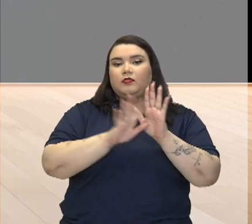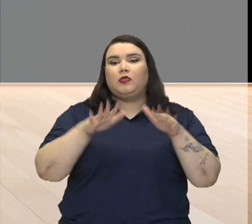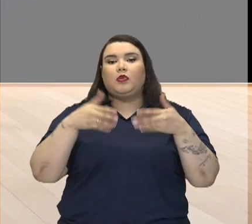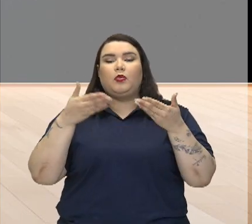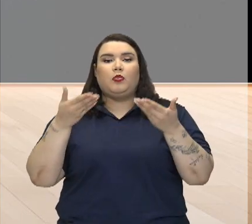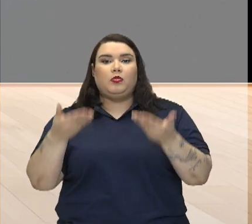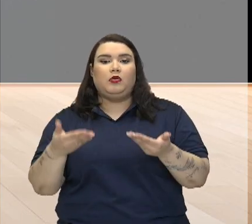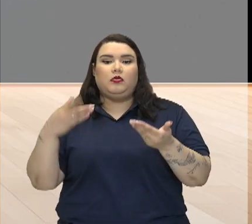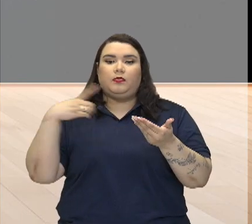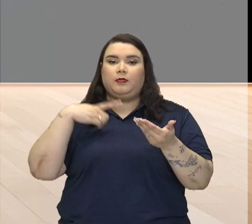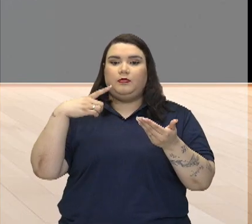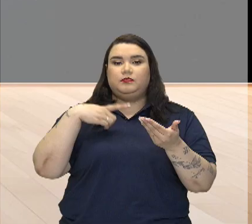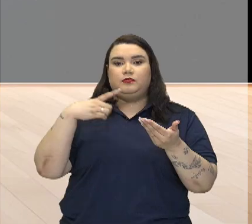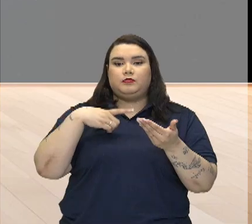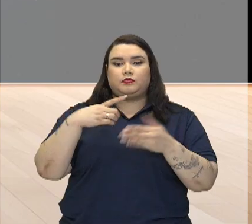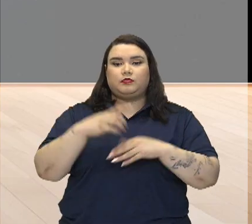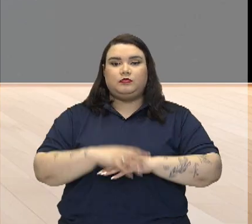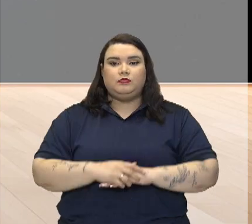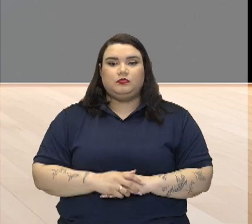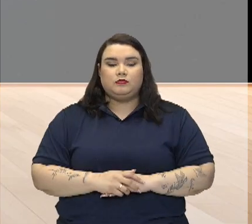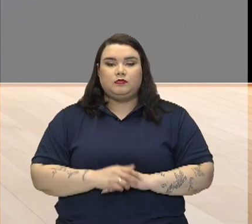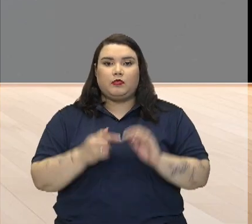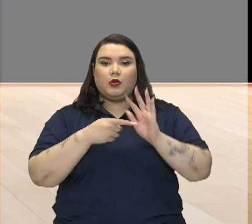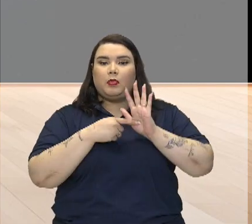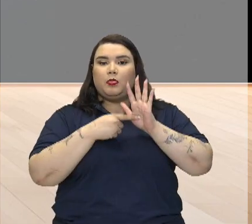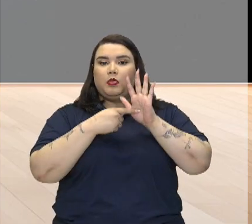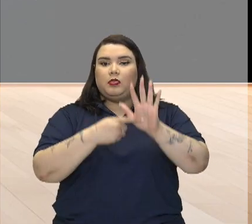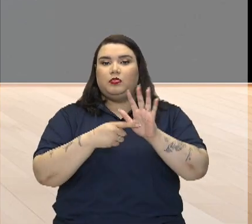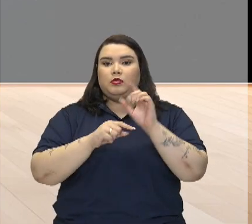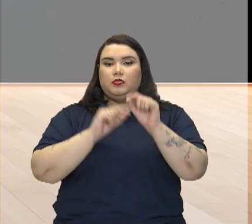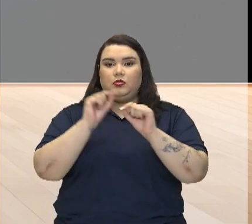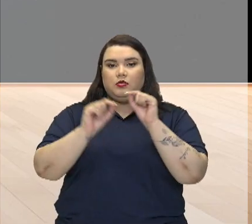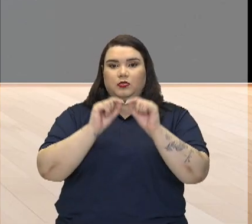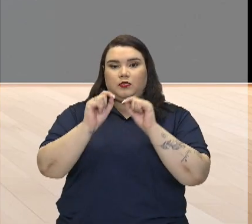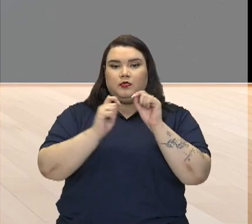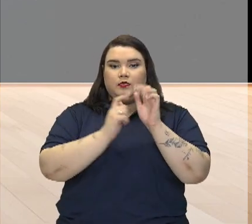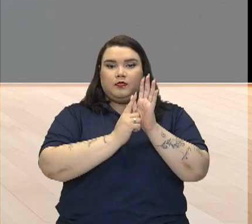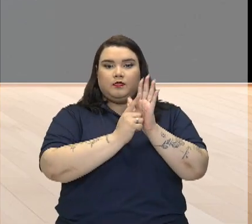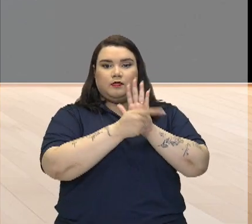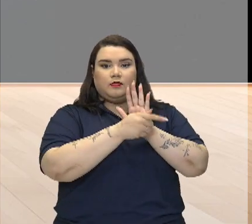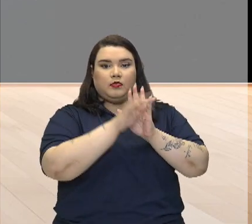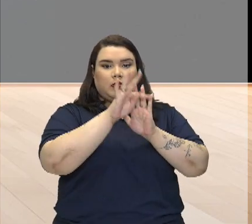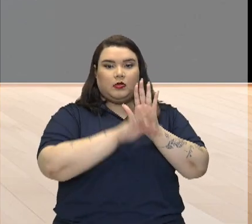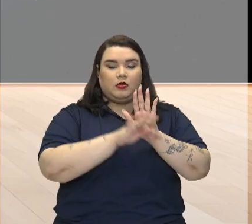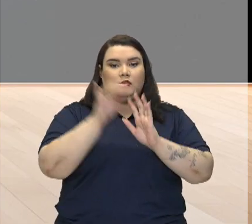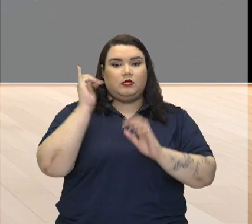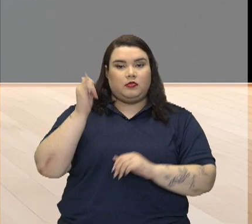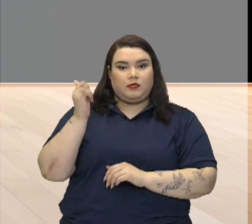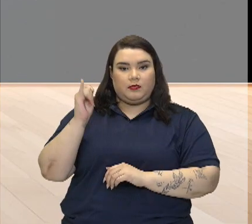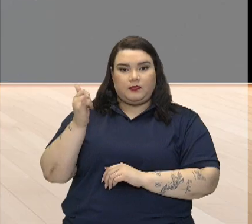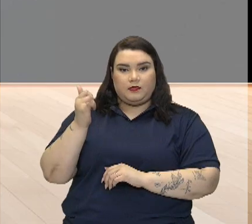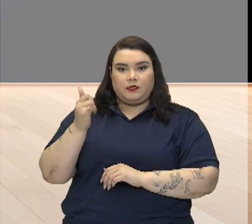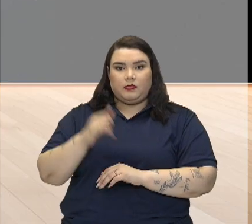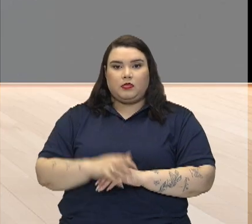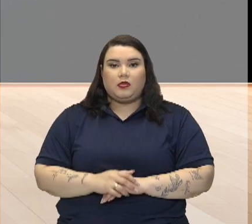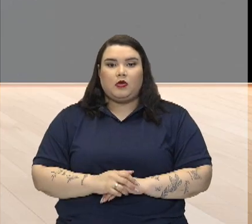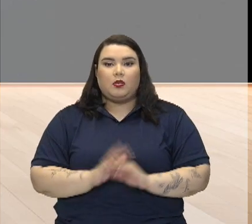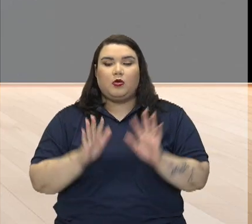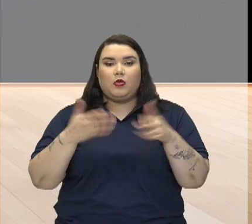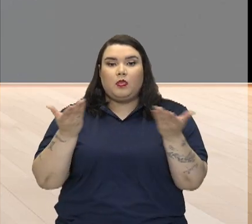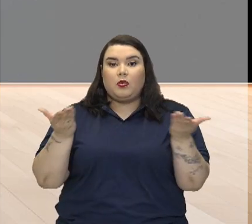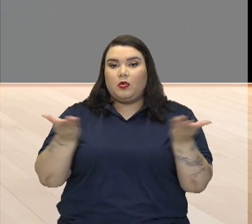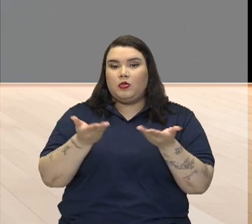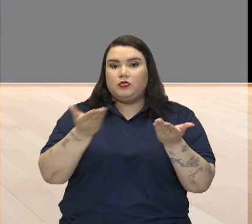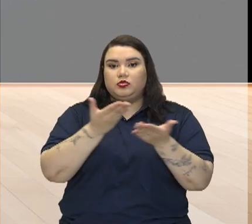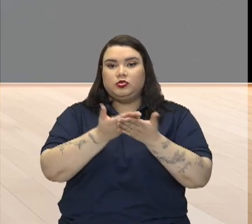gêneros textuais, eles apresentam gêneros textuais narrativos. Então, o que nós vamos